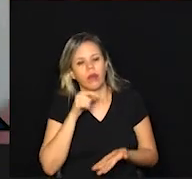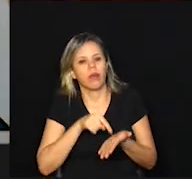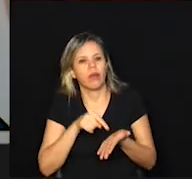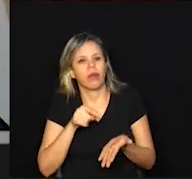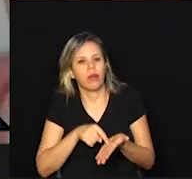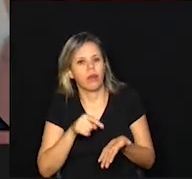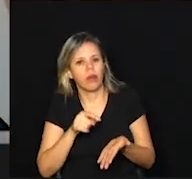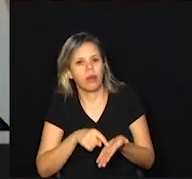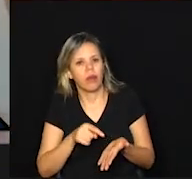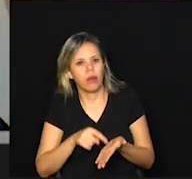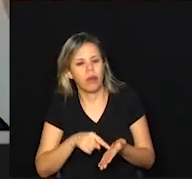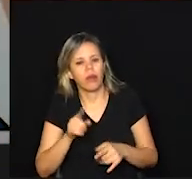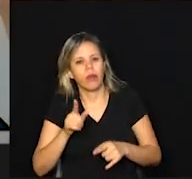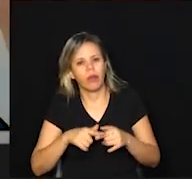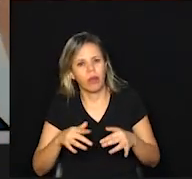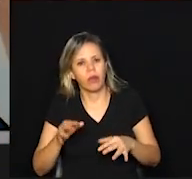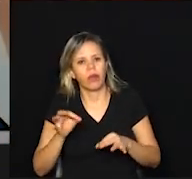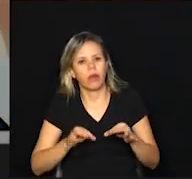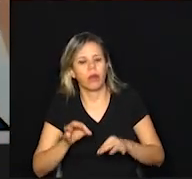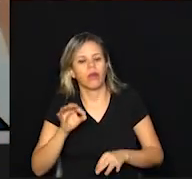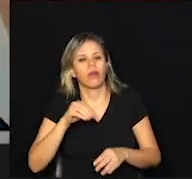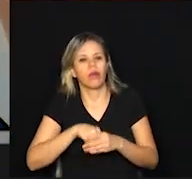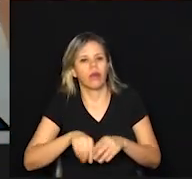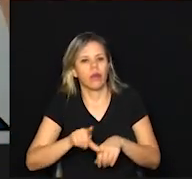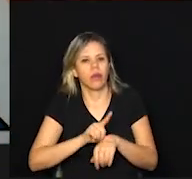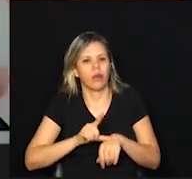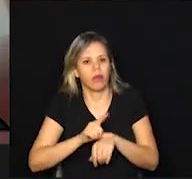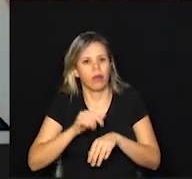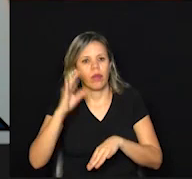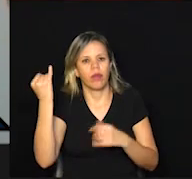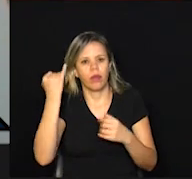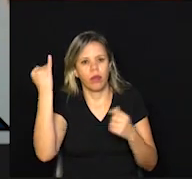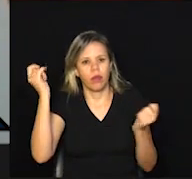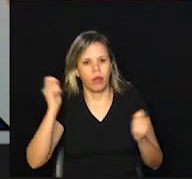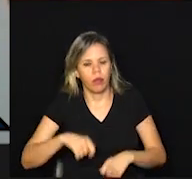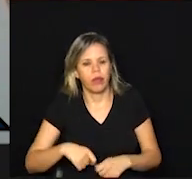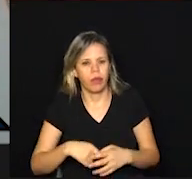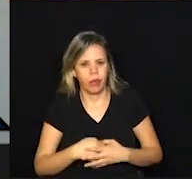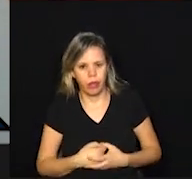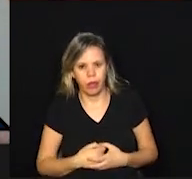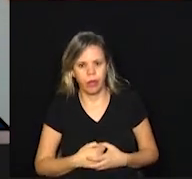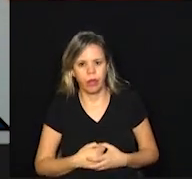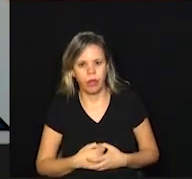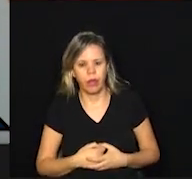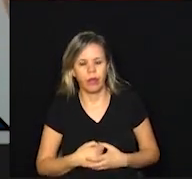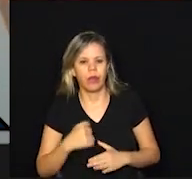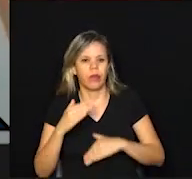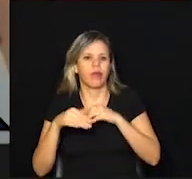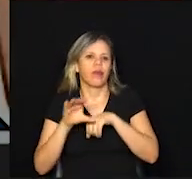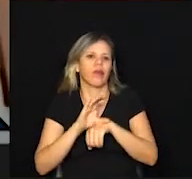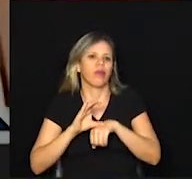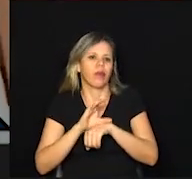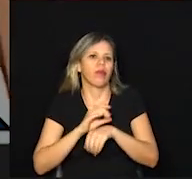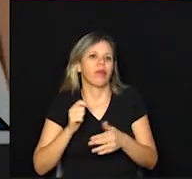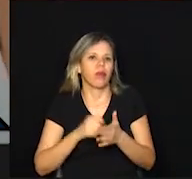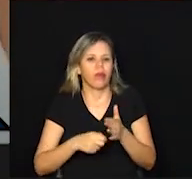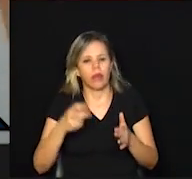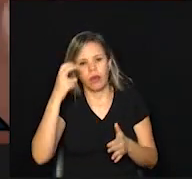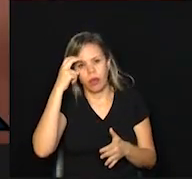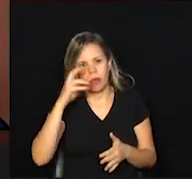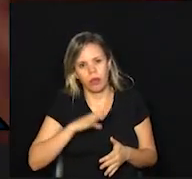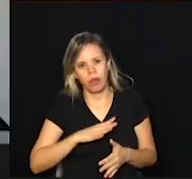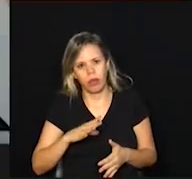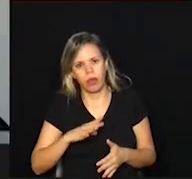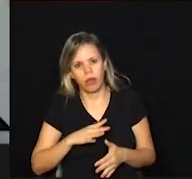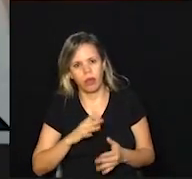mãos instrumentos jurídicos e legislativos dos mais potentes para Constituição de uma política cultural na